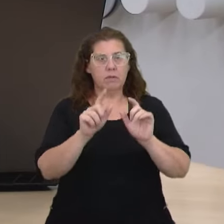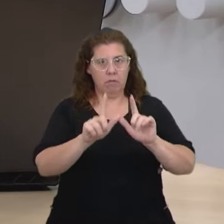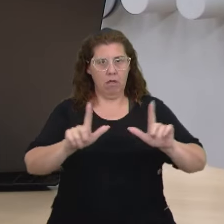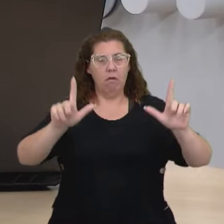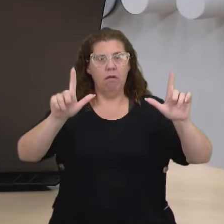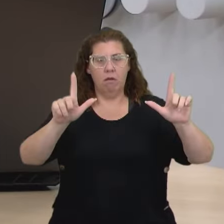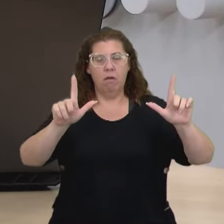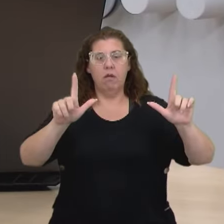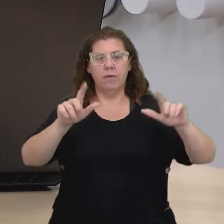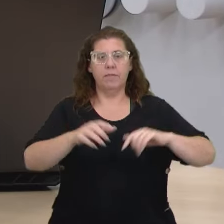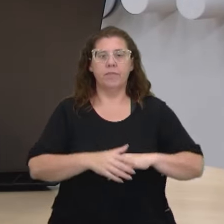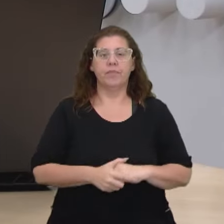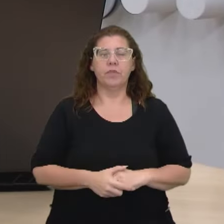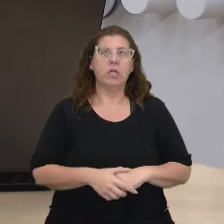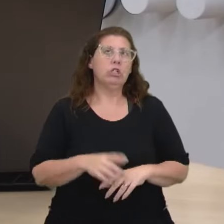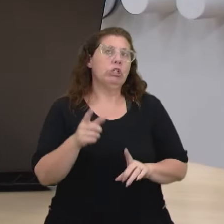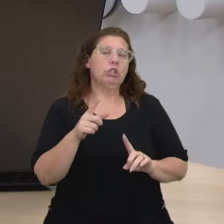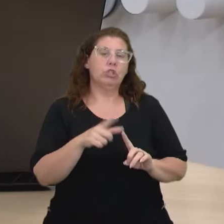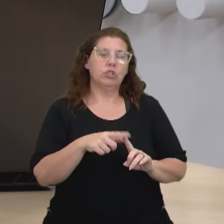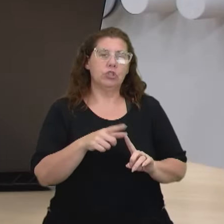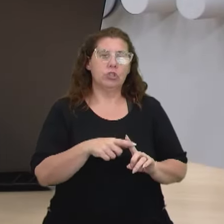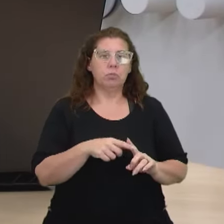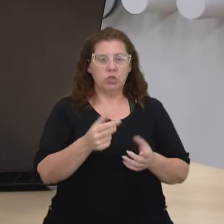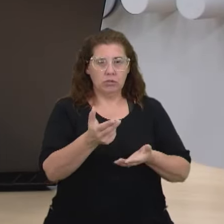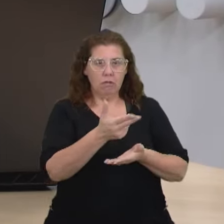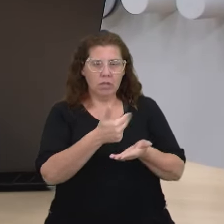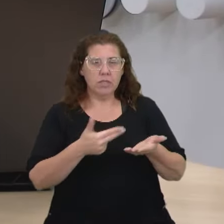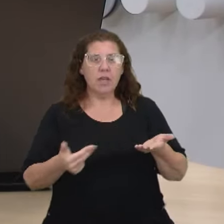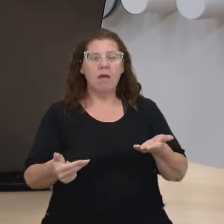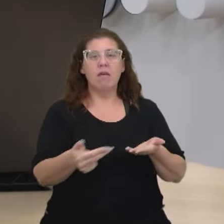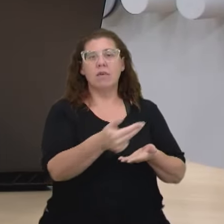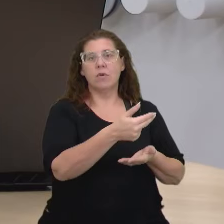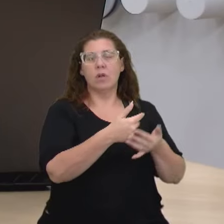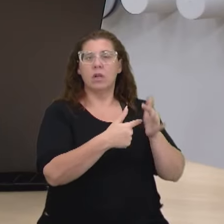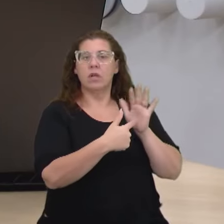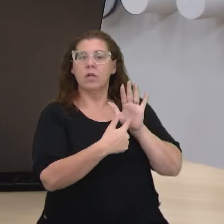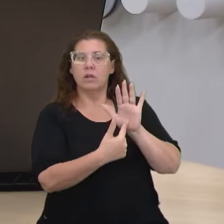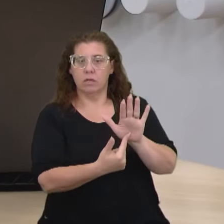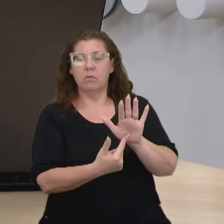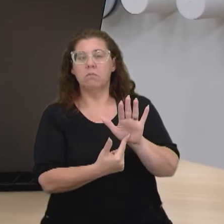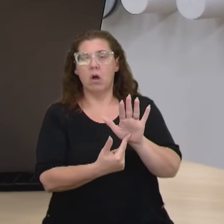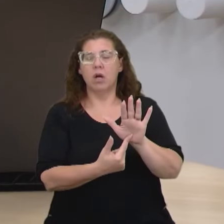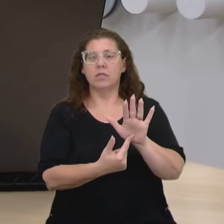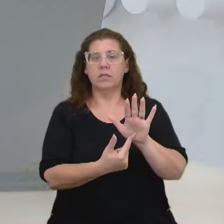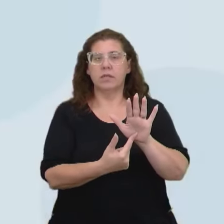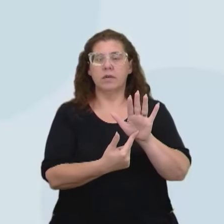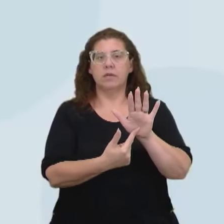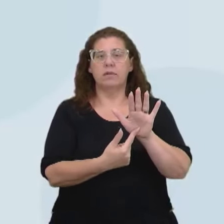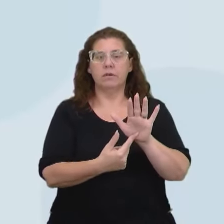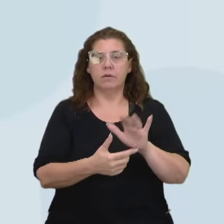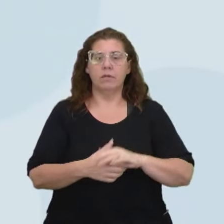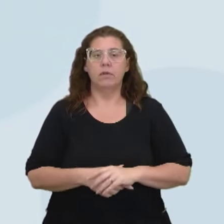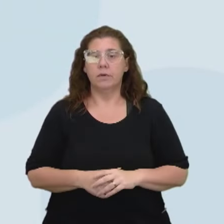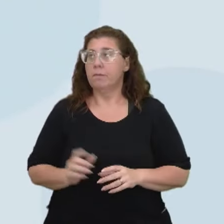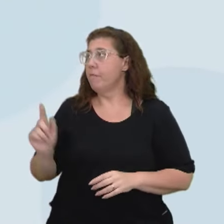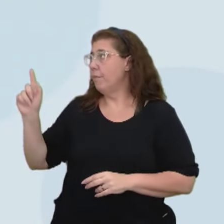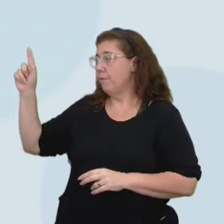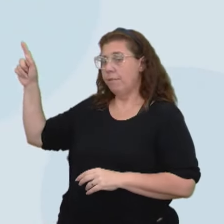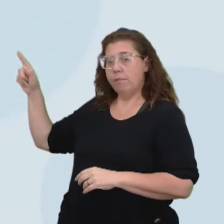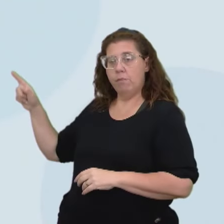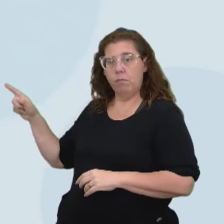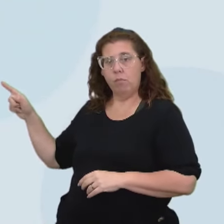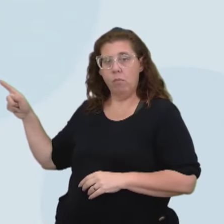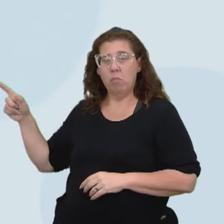né, essa espécie de planta, né, que mostra para gente esse desenho em preto e branco, que mostra para gente